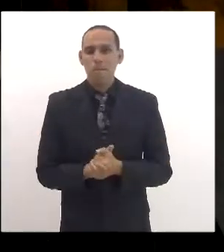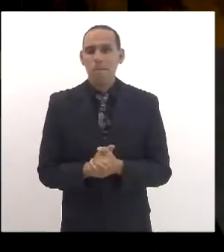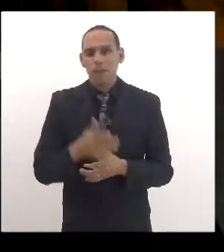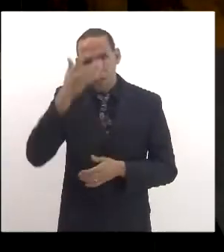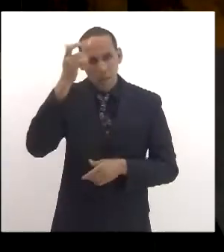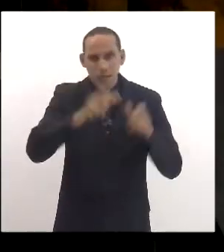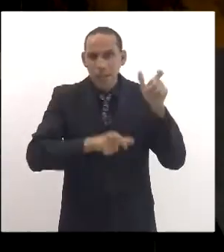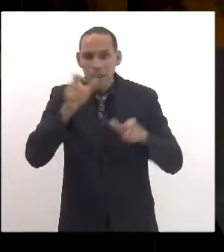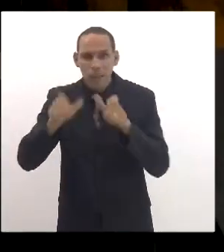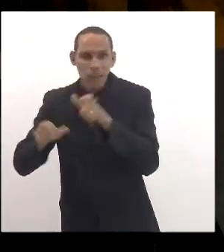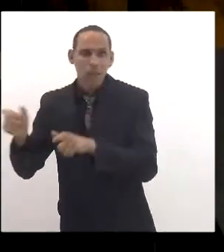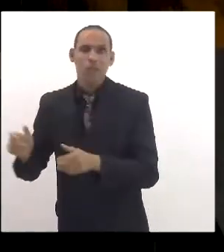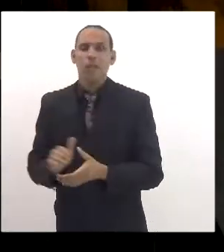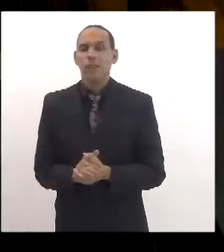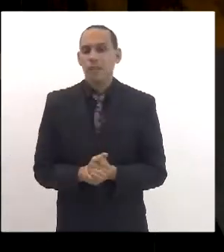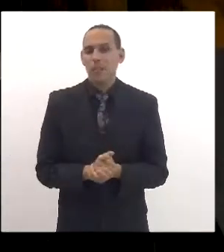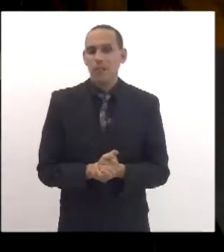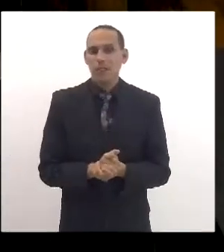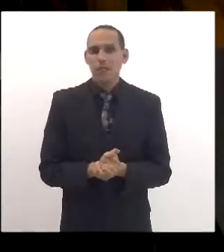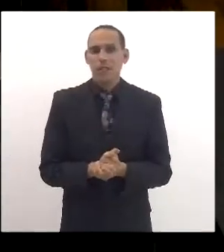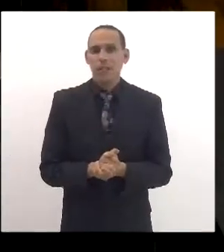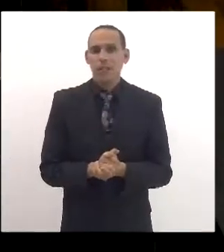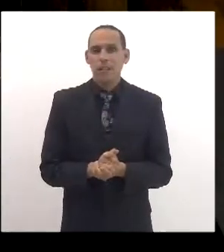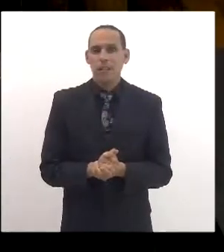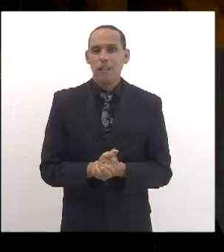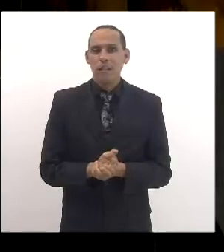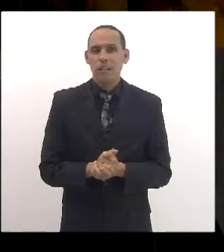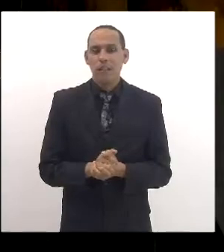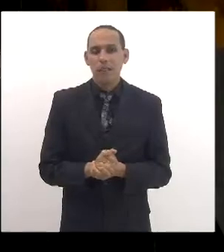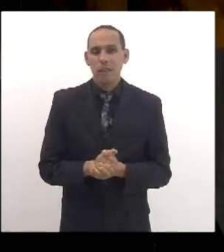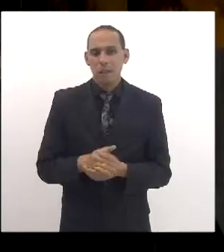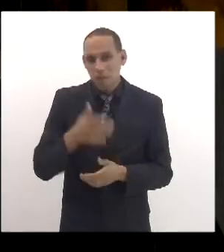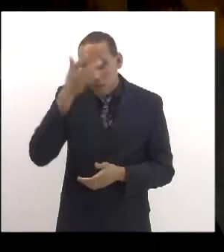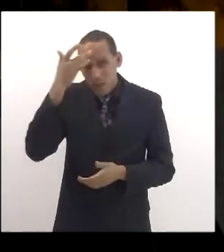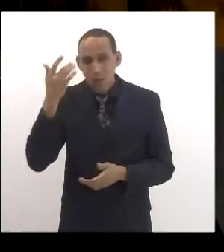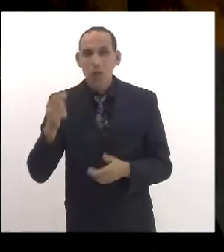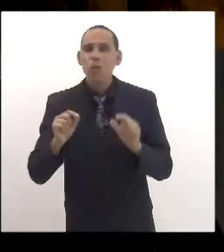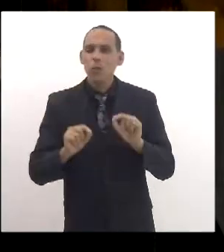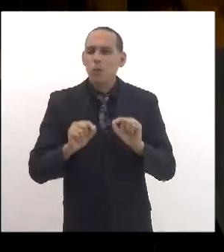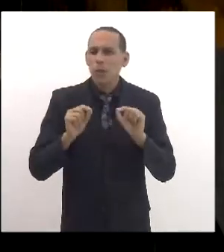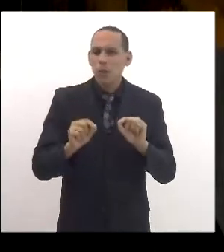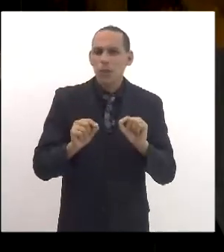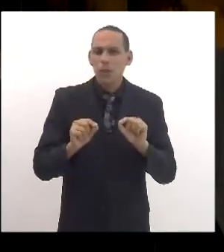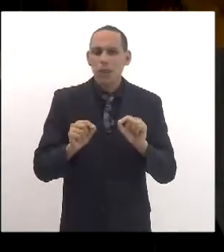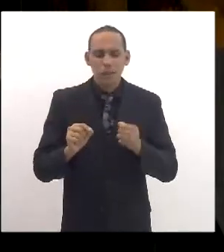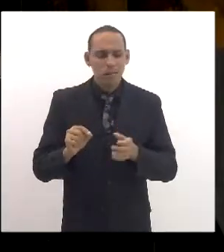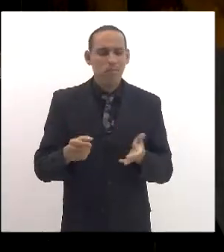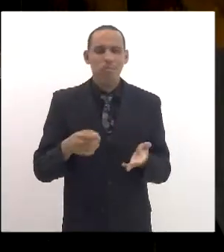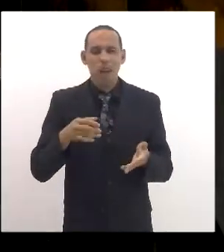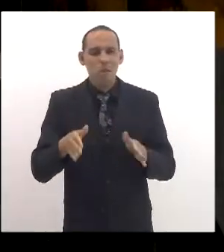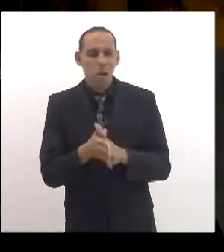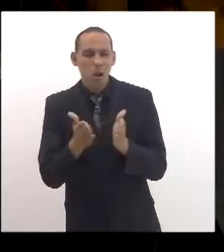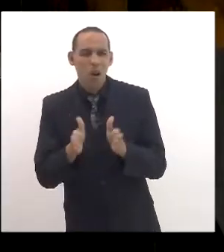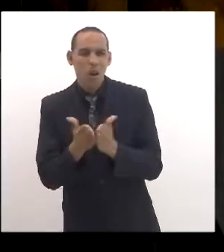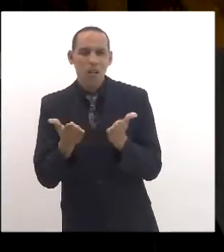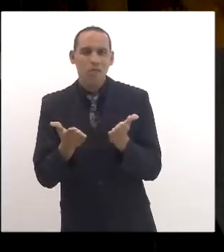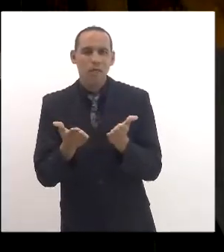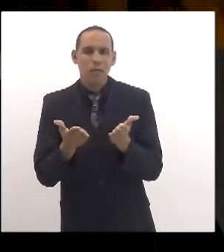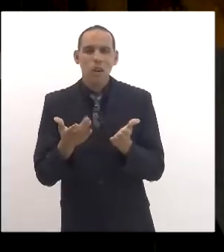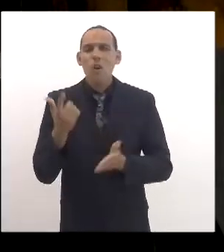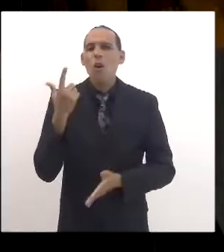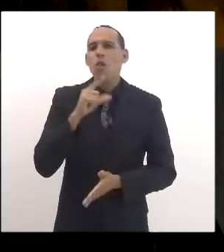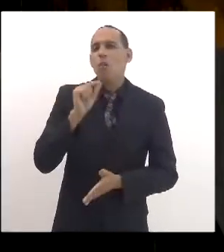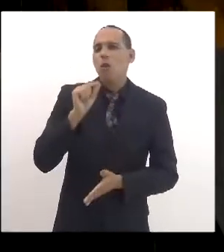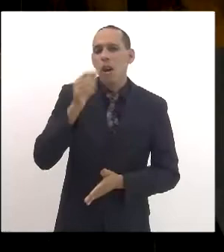pessoas e trazendo para o centro da discussão aqueles que tipicamente estão nas margens. Garantam que todas as pessoas